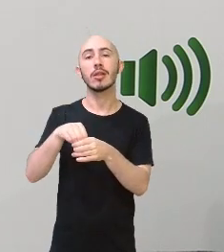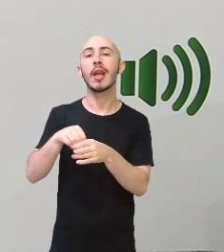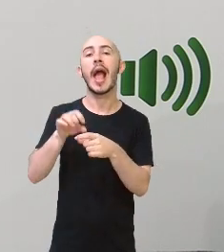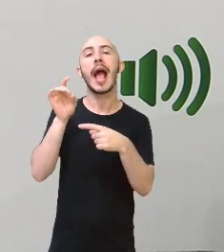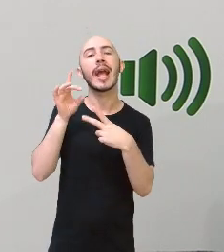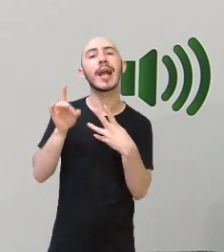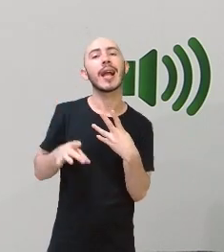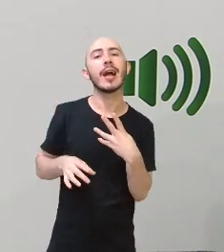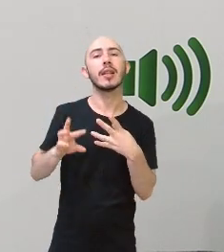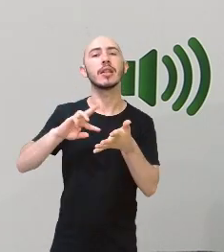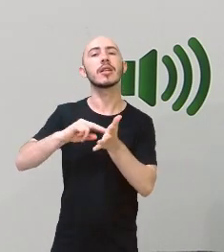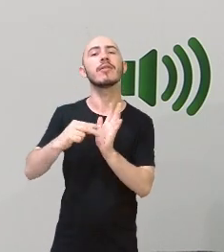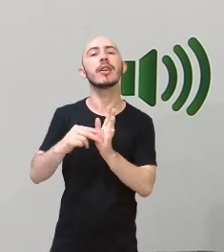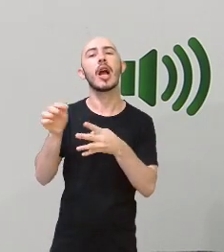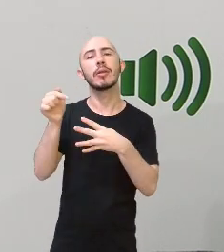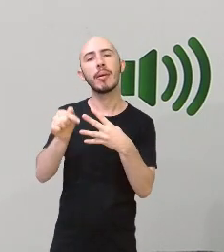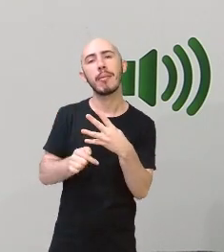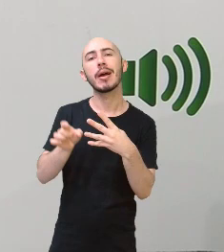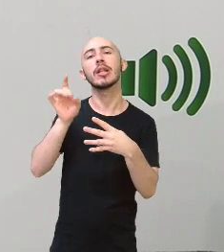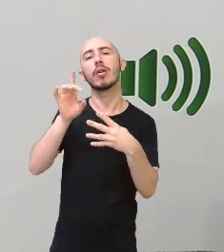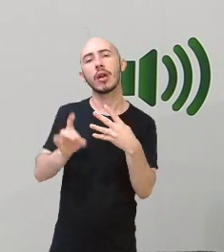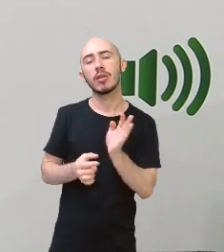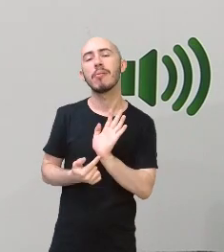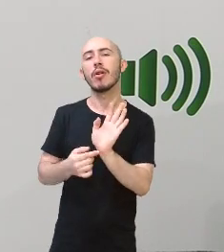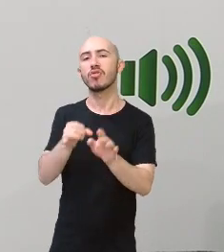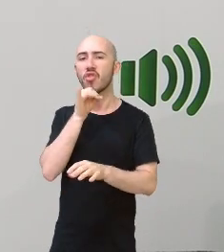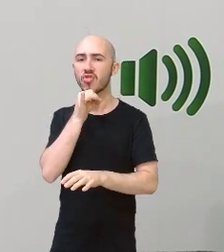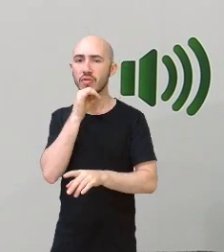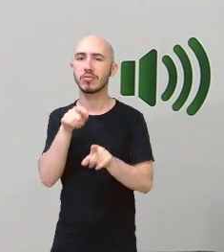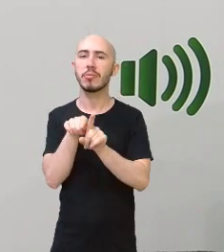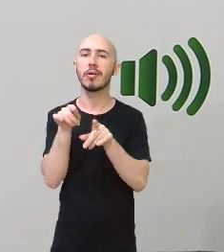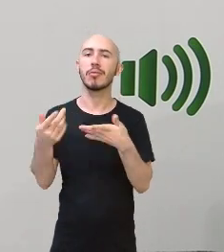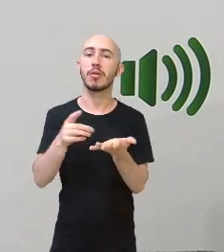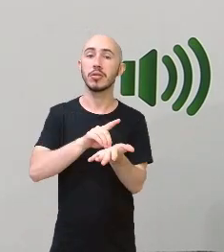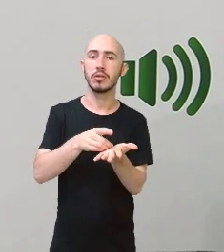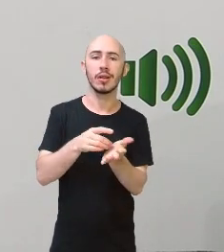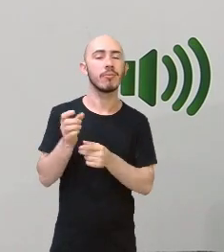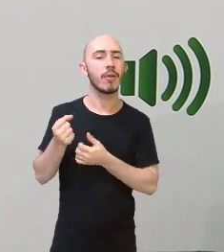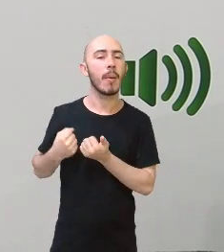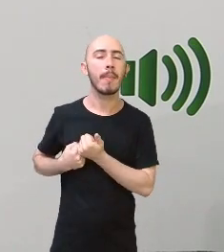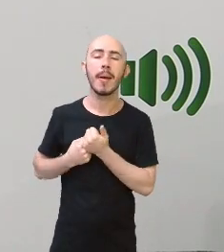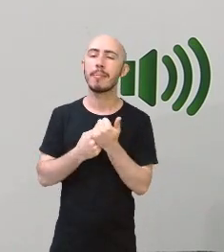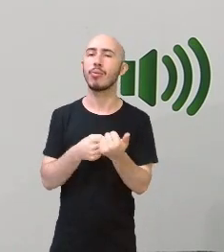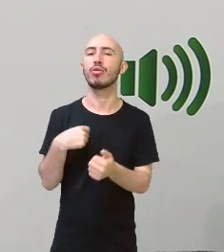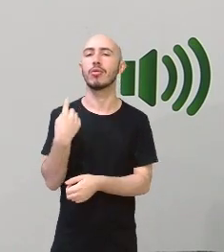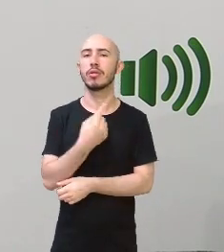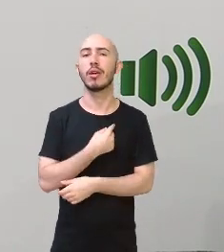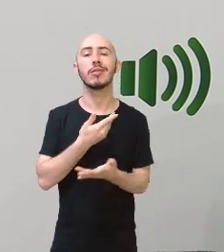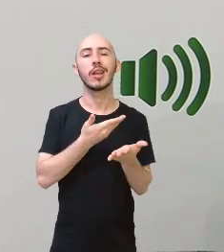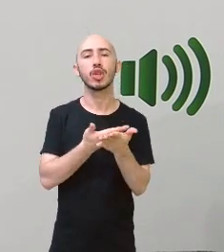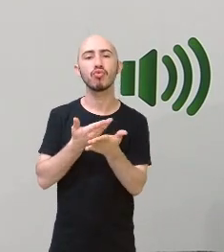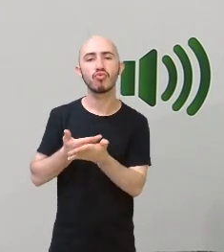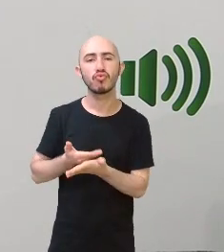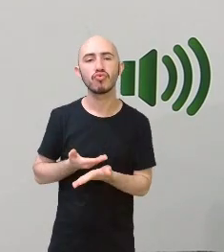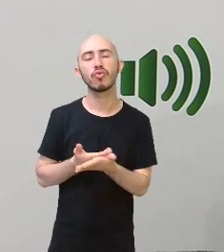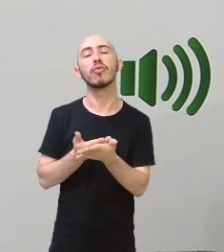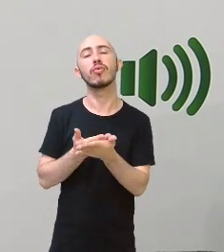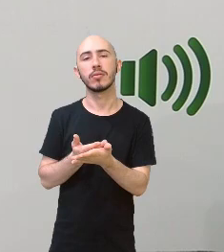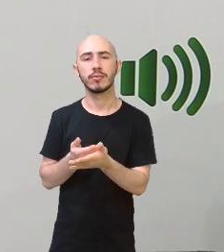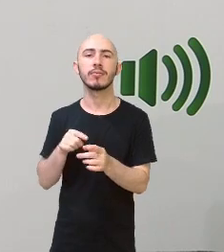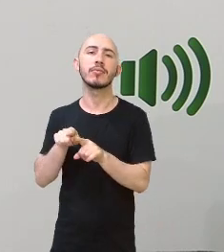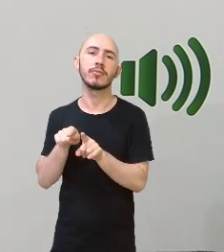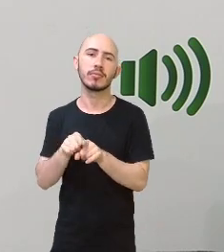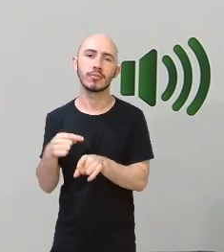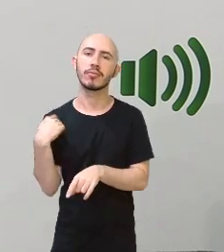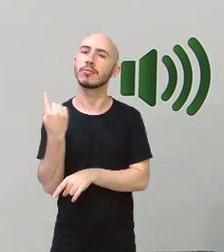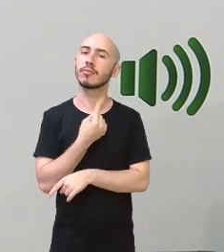que existem dela. Bem interessante, não é? O dicionário, gente, é um apoio muito grande para a gente que estuda, para a gente que, no